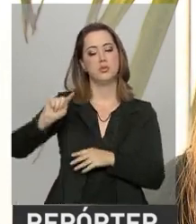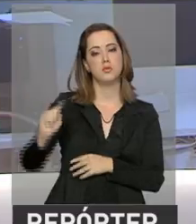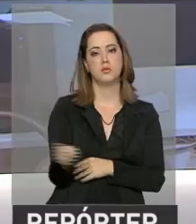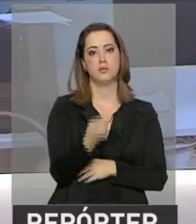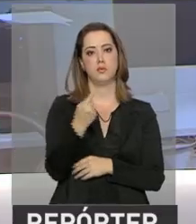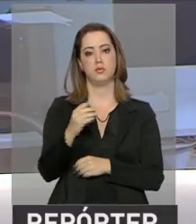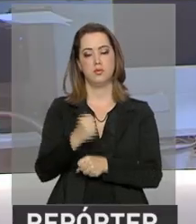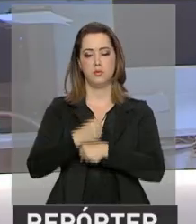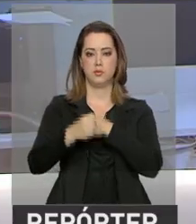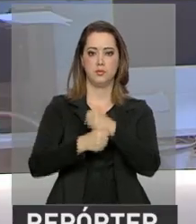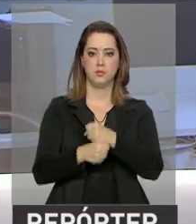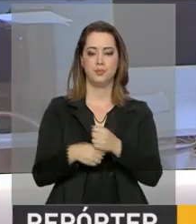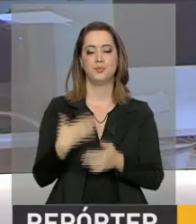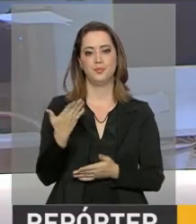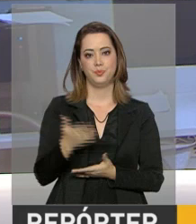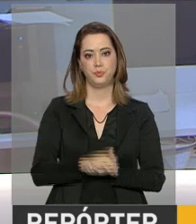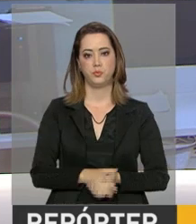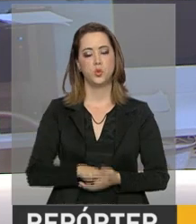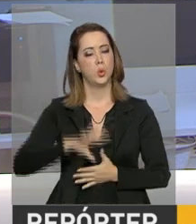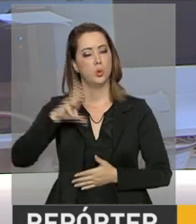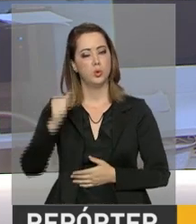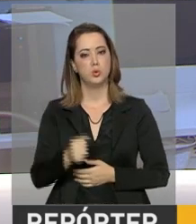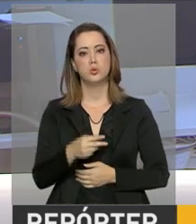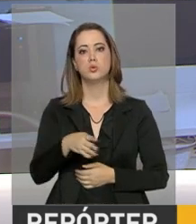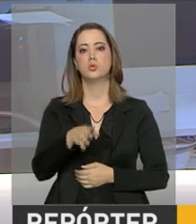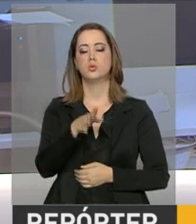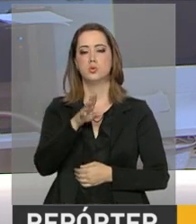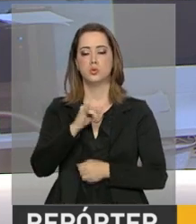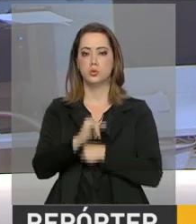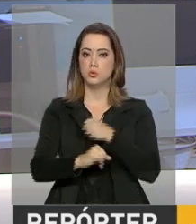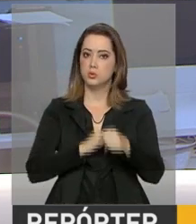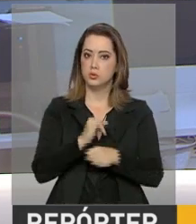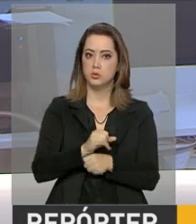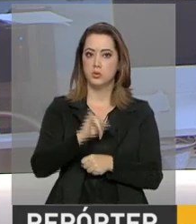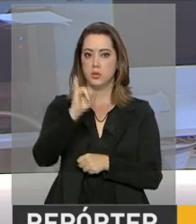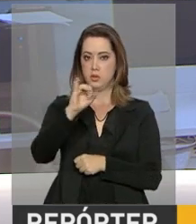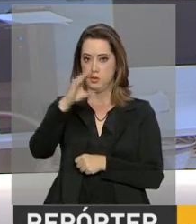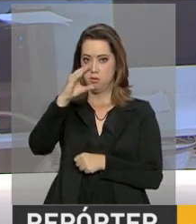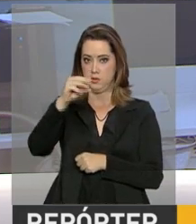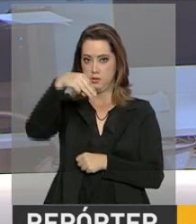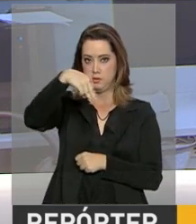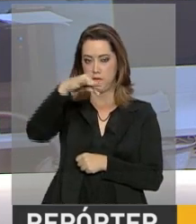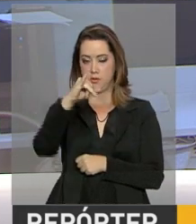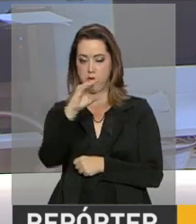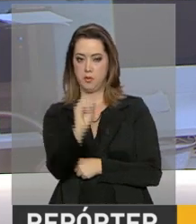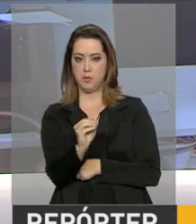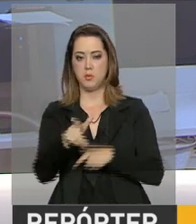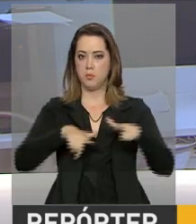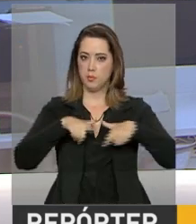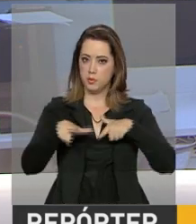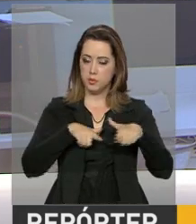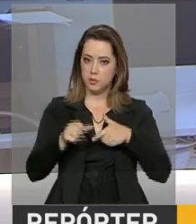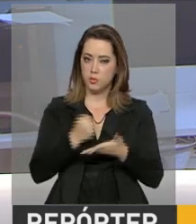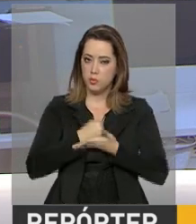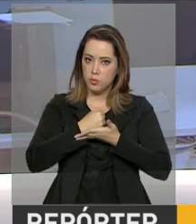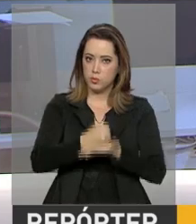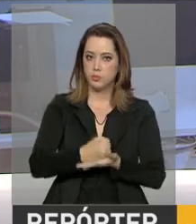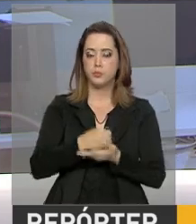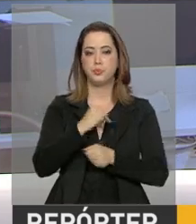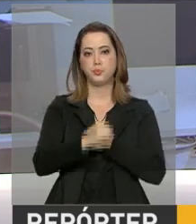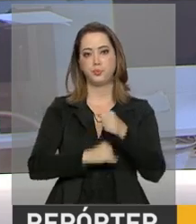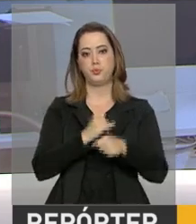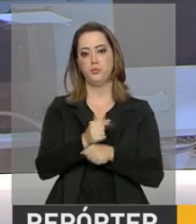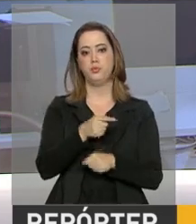vem todas as informações sobre o programa de voluntariado do ICM Bill estão na internet em ICM Bill